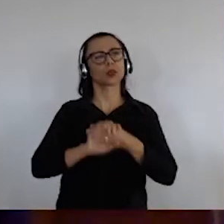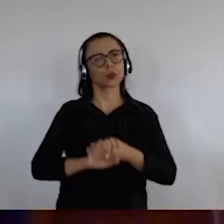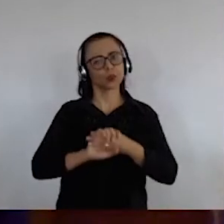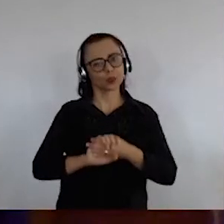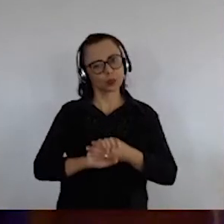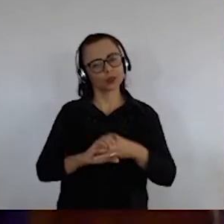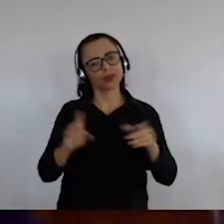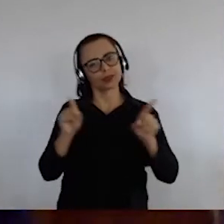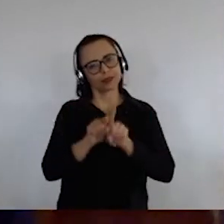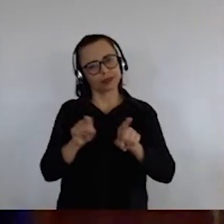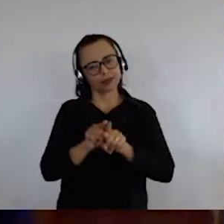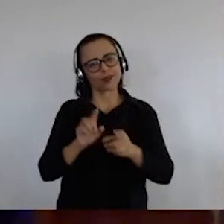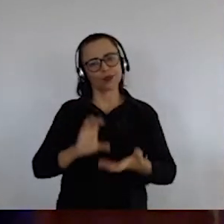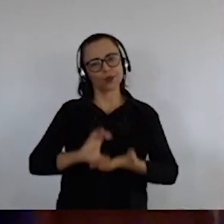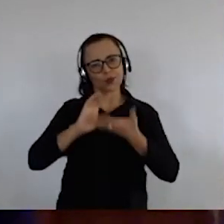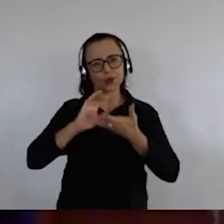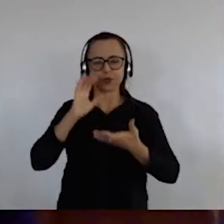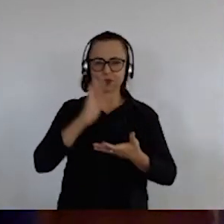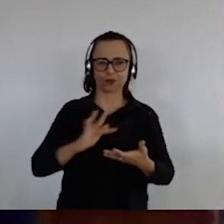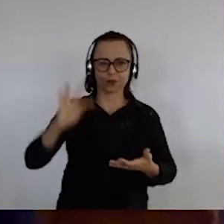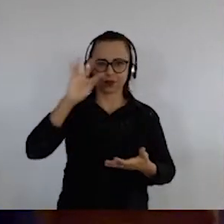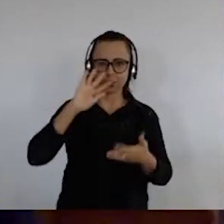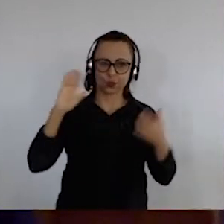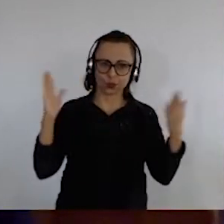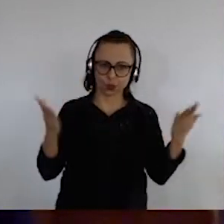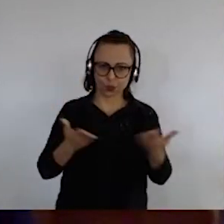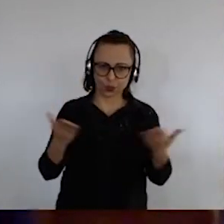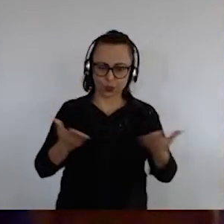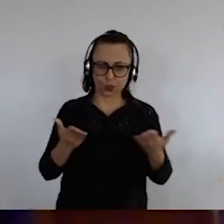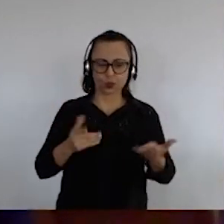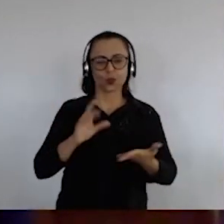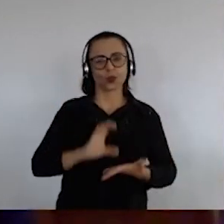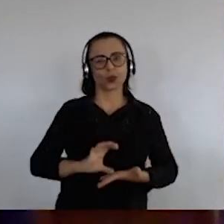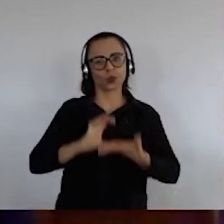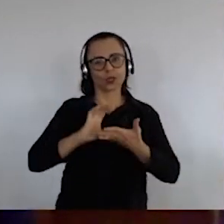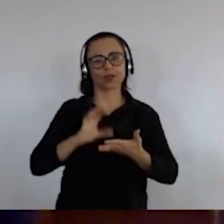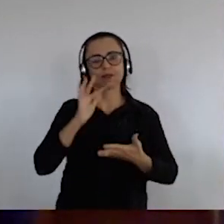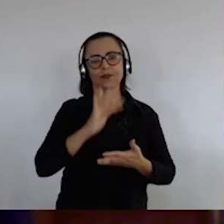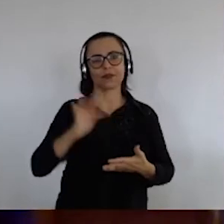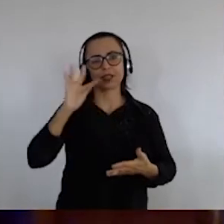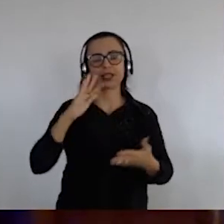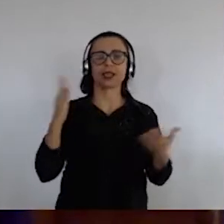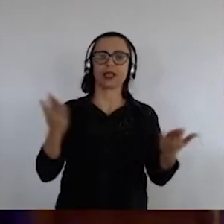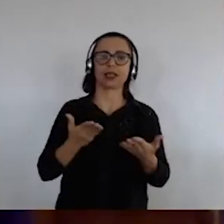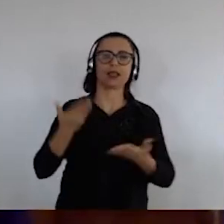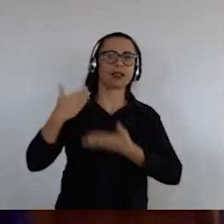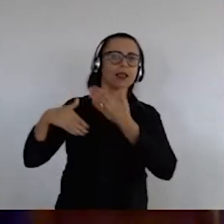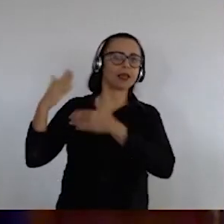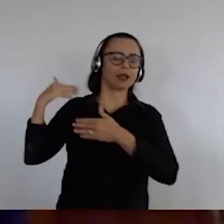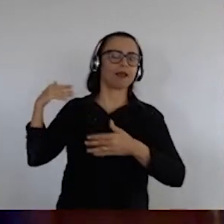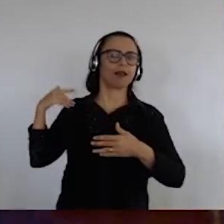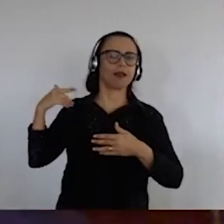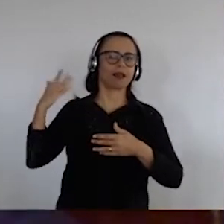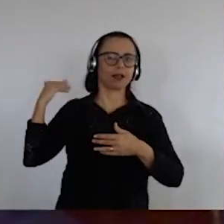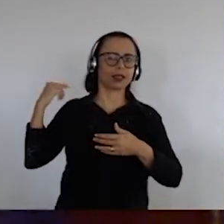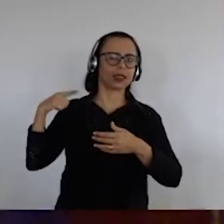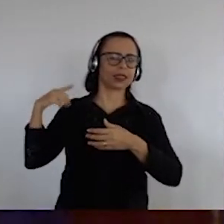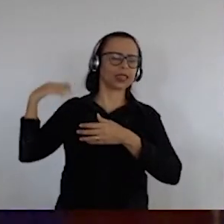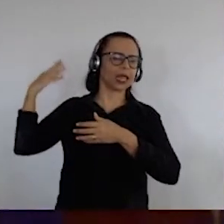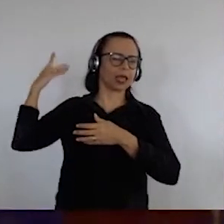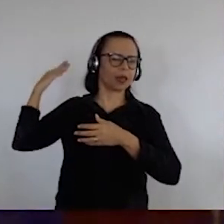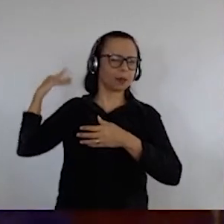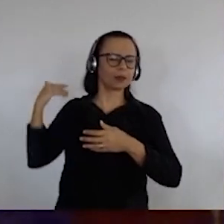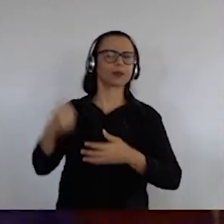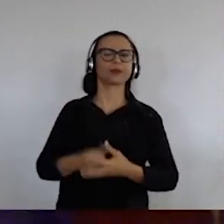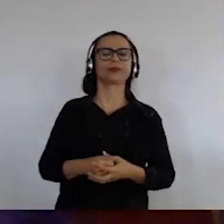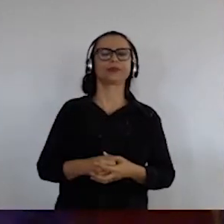também os conselheiros federais de hoje, mas também os conselheiros federais que estiveram comigo naquela trajetória. Digo,